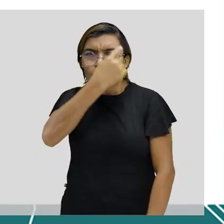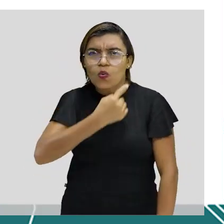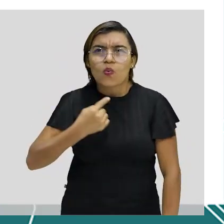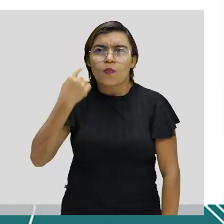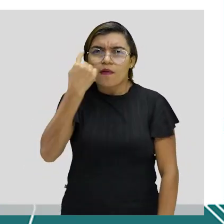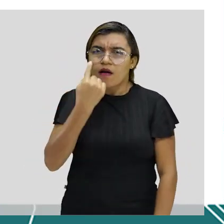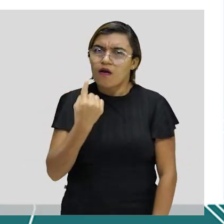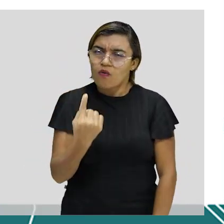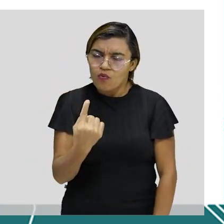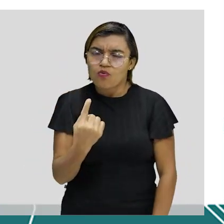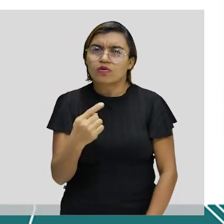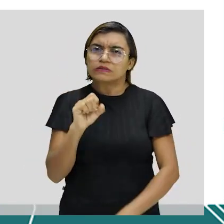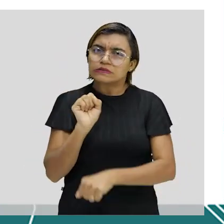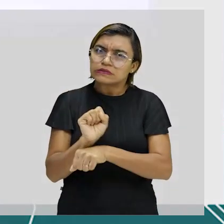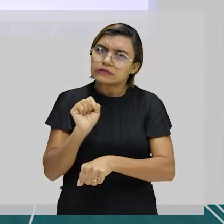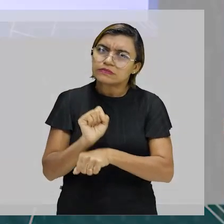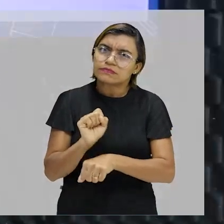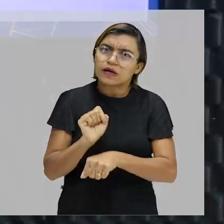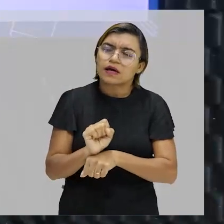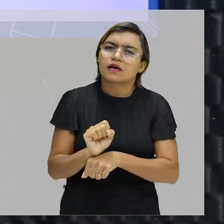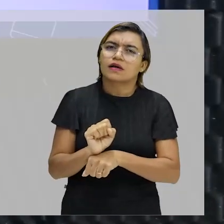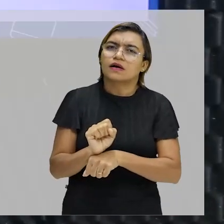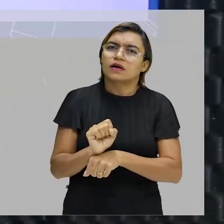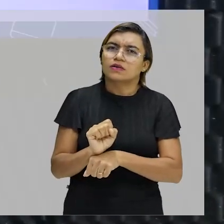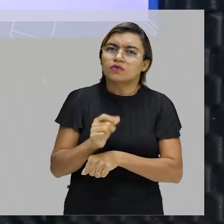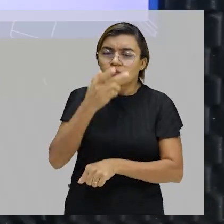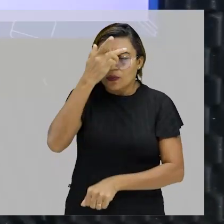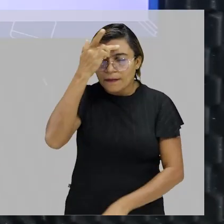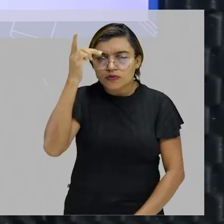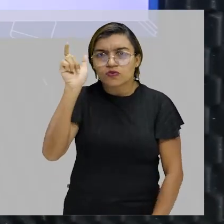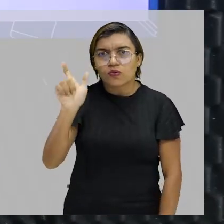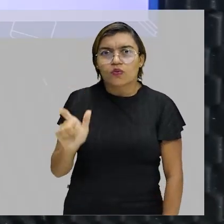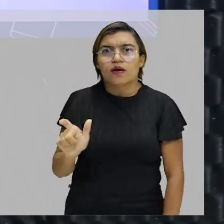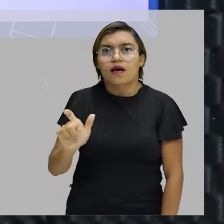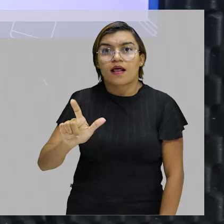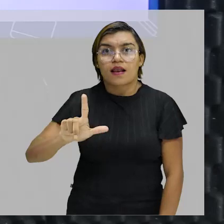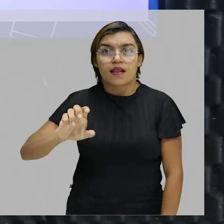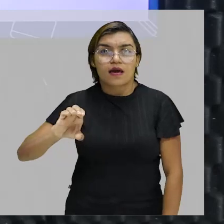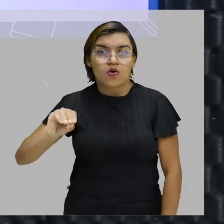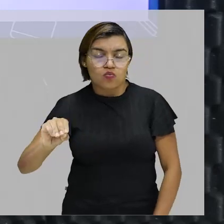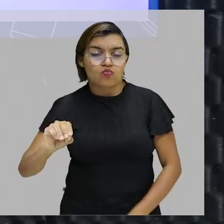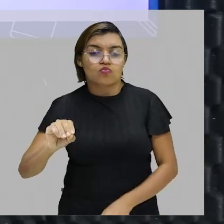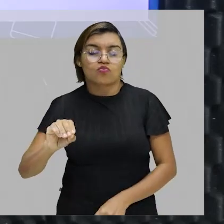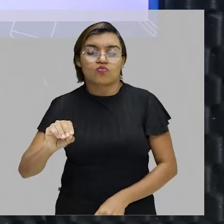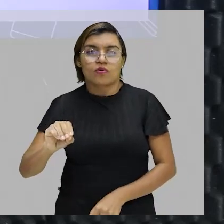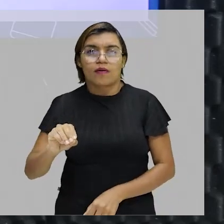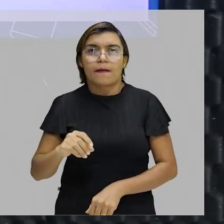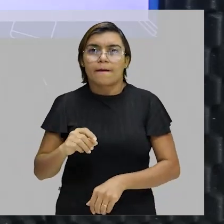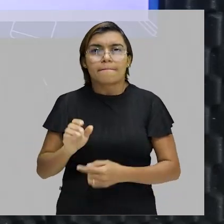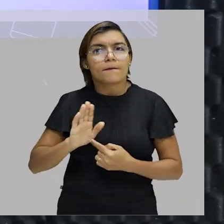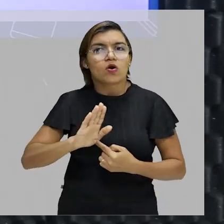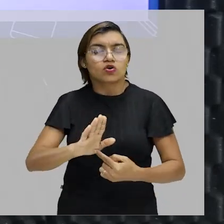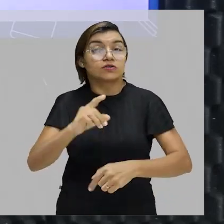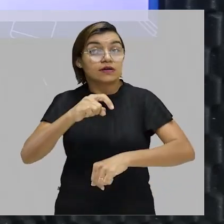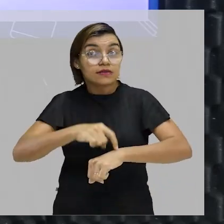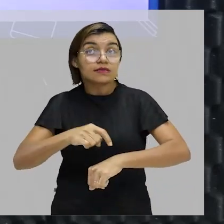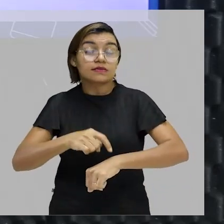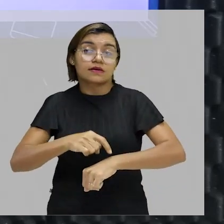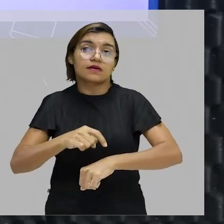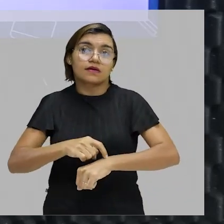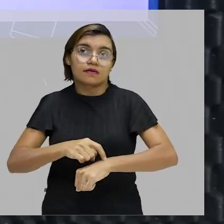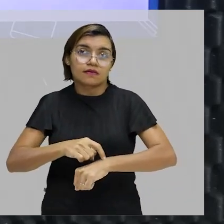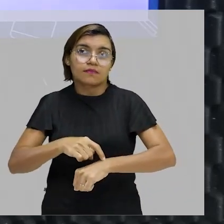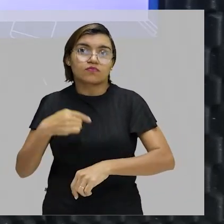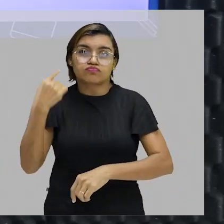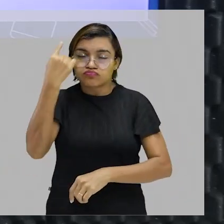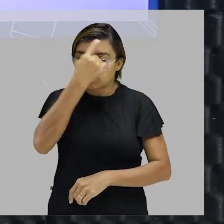esperando o Léo. Ainda não chegou. Exemplo. O verbo fazer indicando tempo, indicando tempo